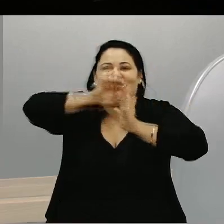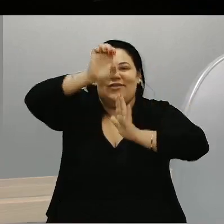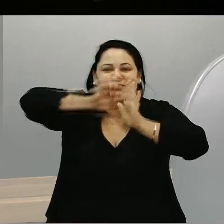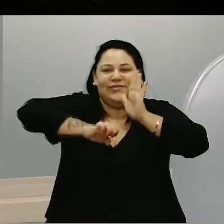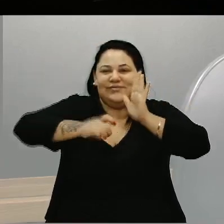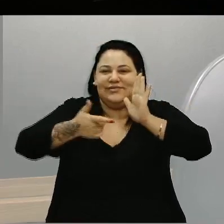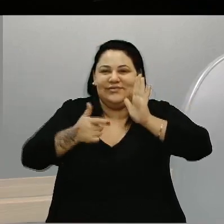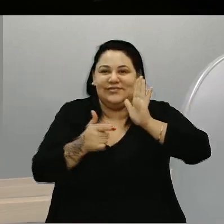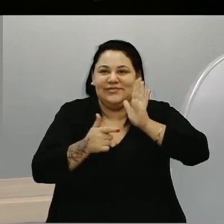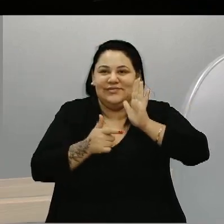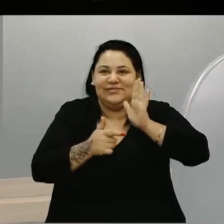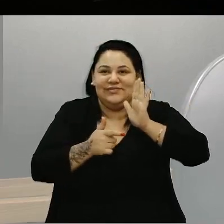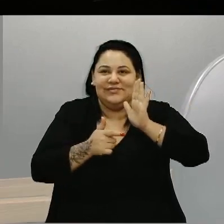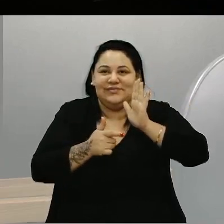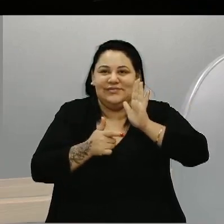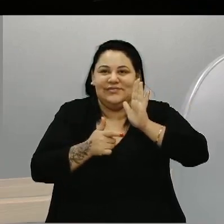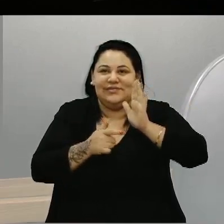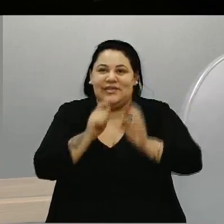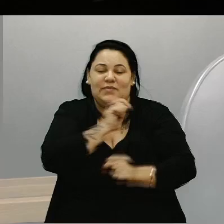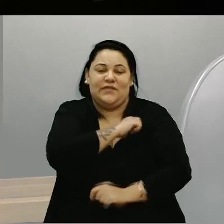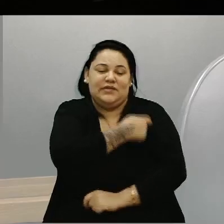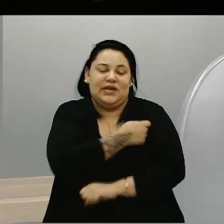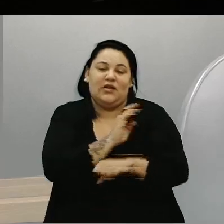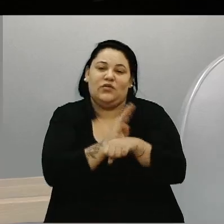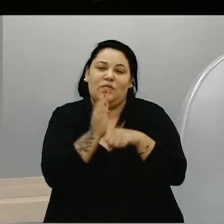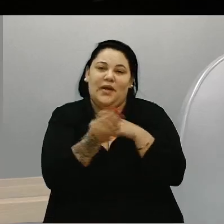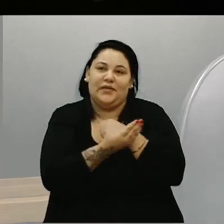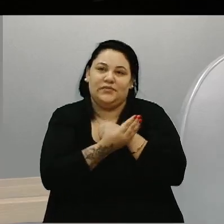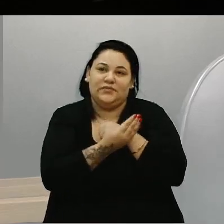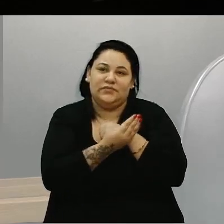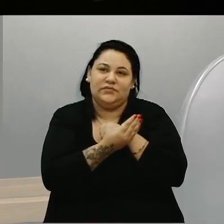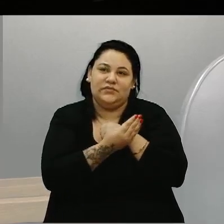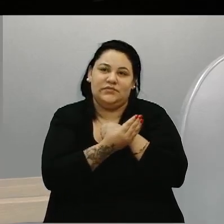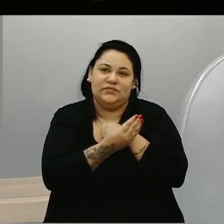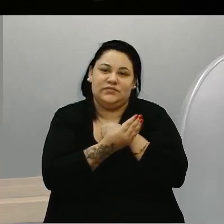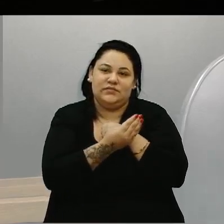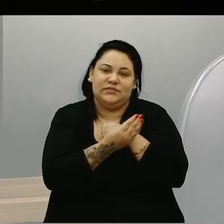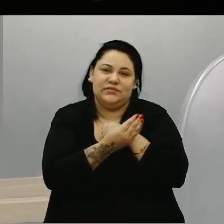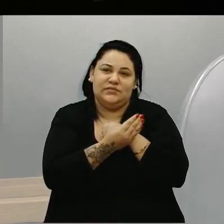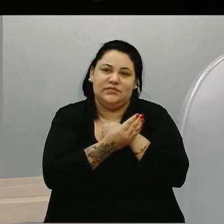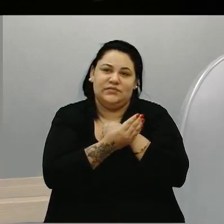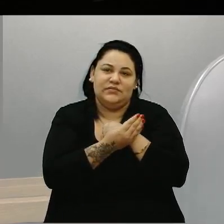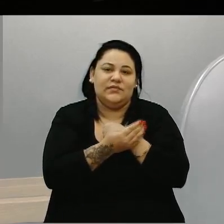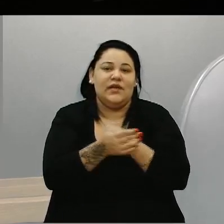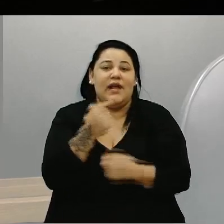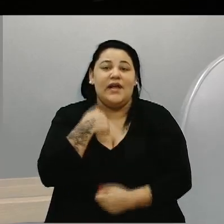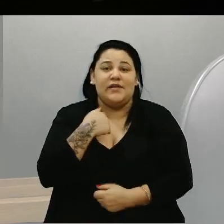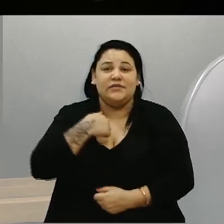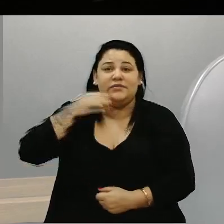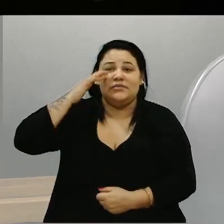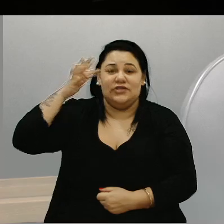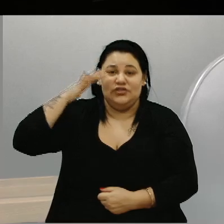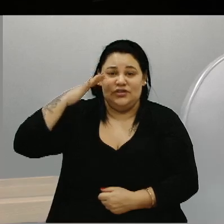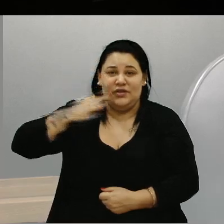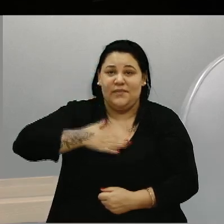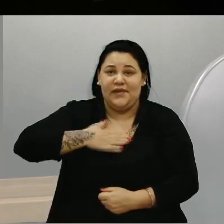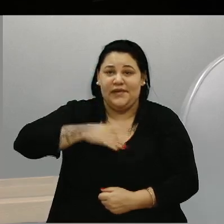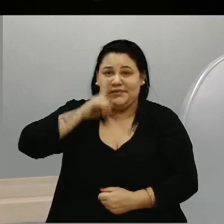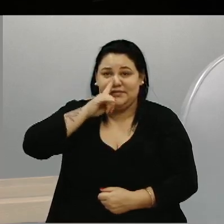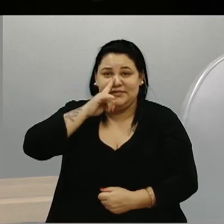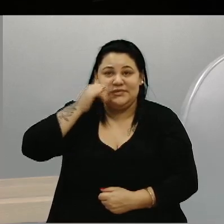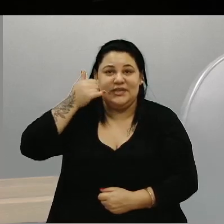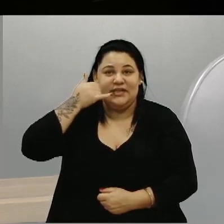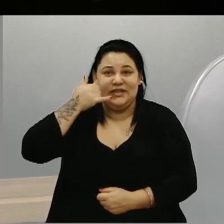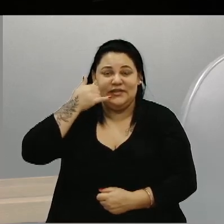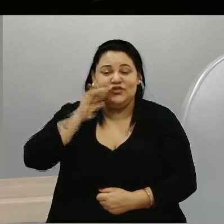uma fiscal do bairro pela sacada. Eu imagino a minha mãe ligando para isso, já faleceu, mas quando